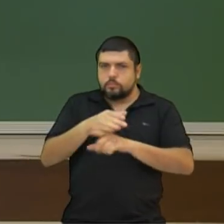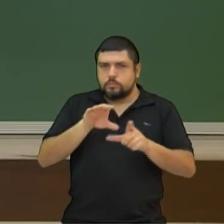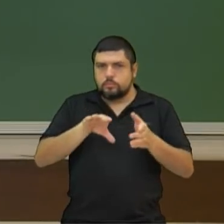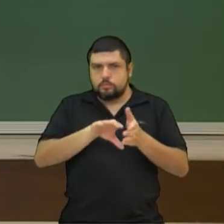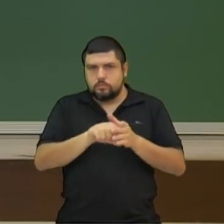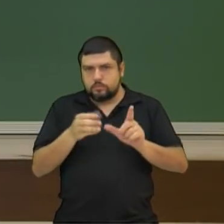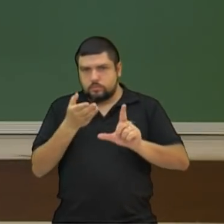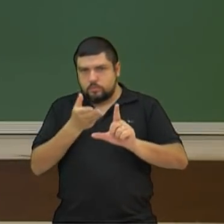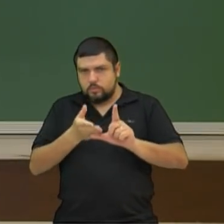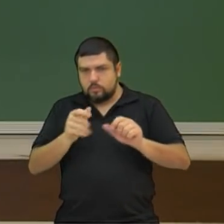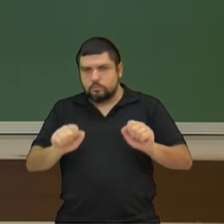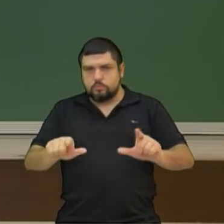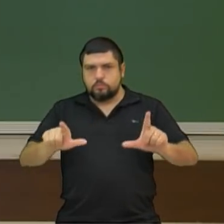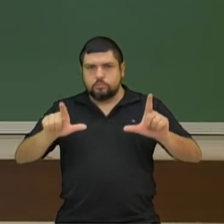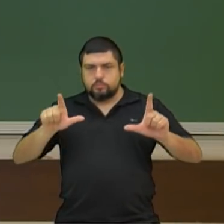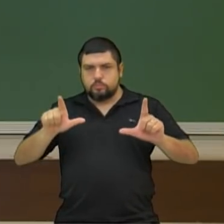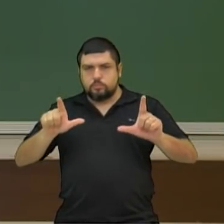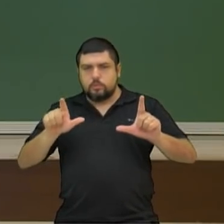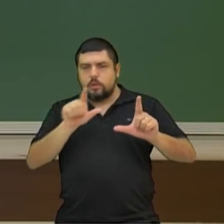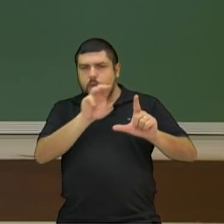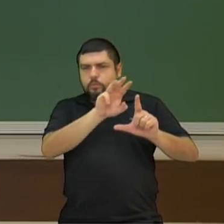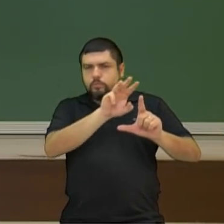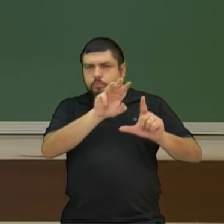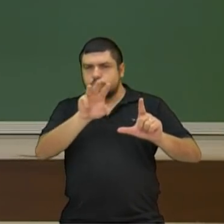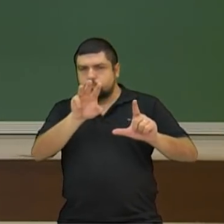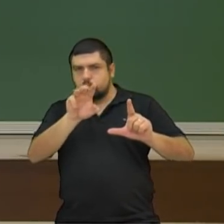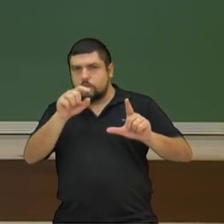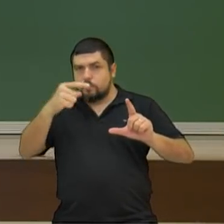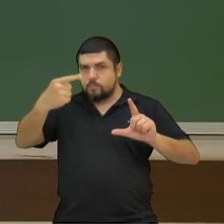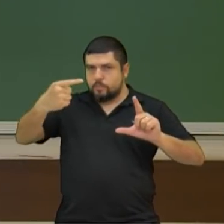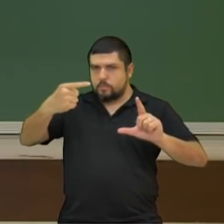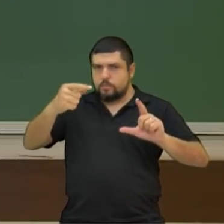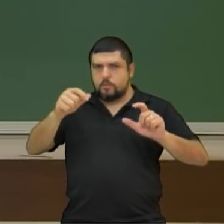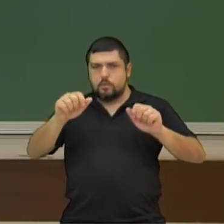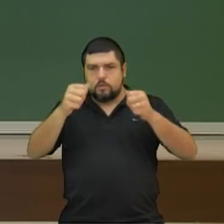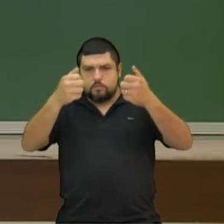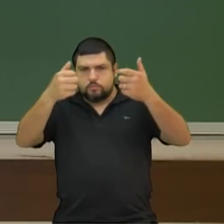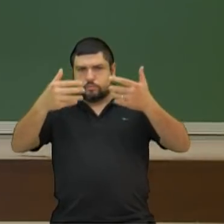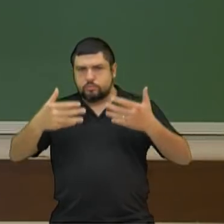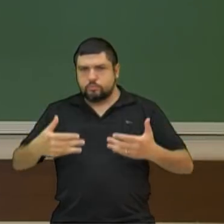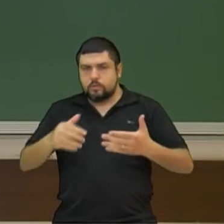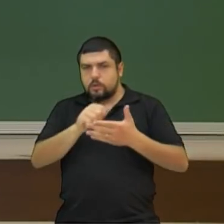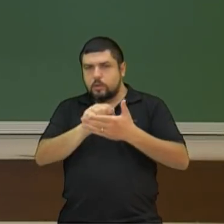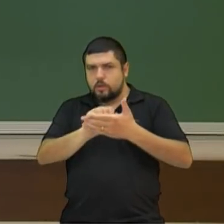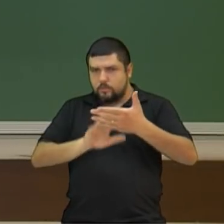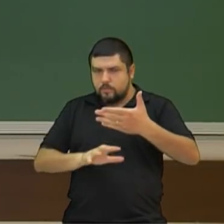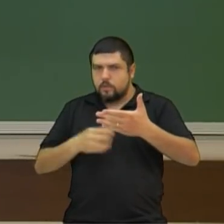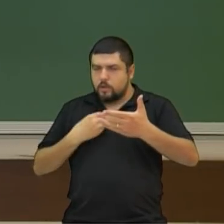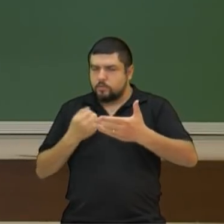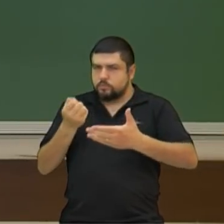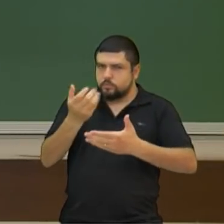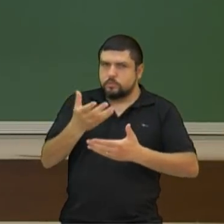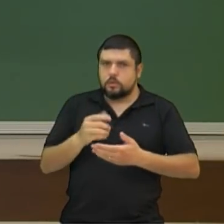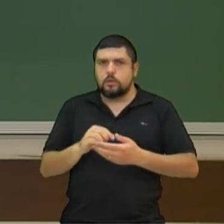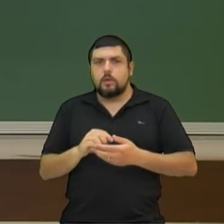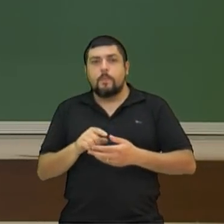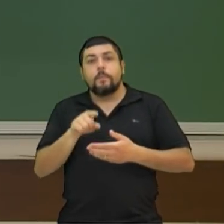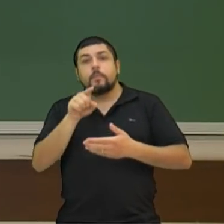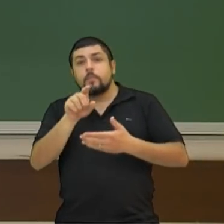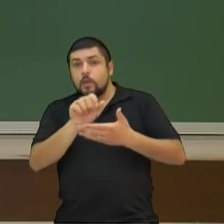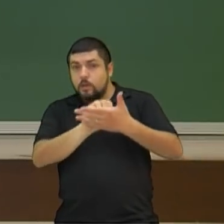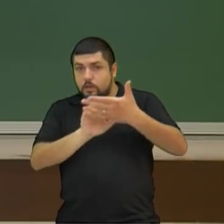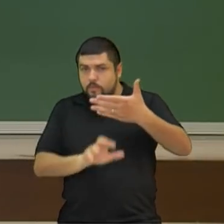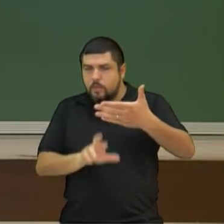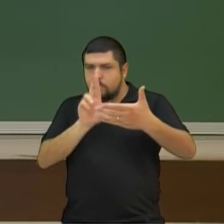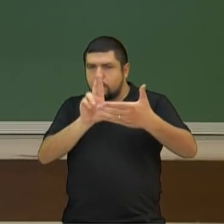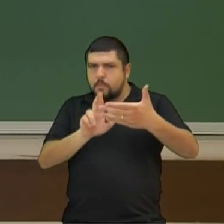1, faça a atividade obrigatória da aula de hoje que eu deixei lá para vocês e não esqueça que essa atividade vale